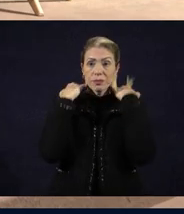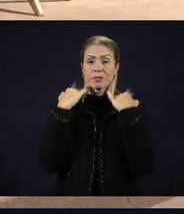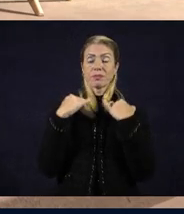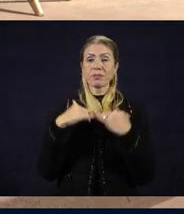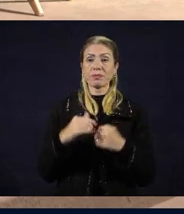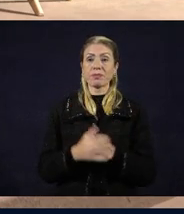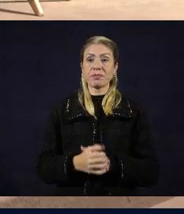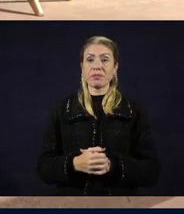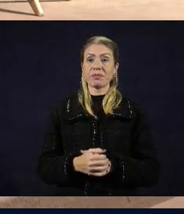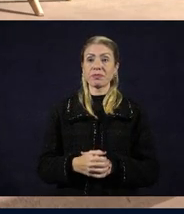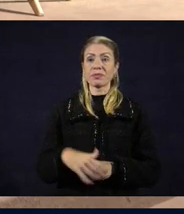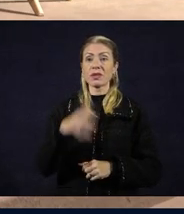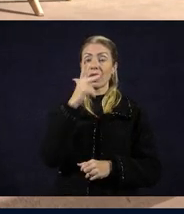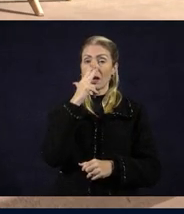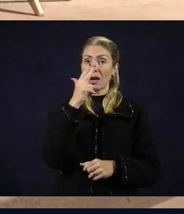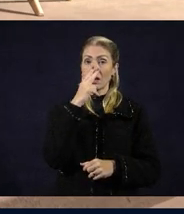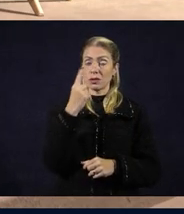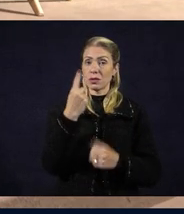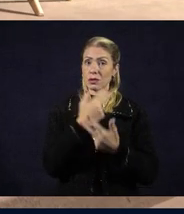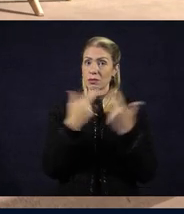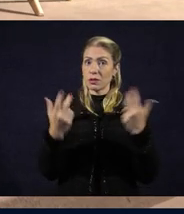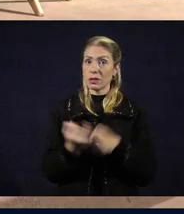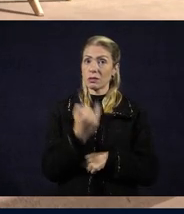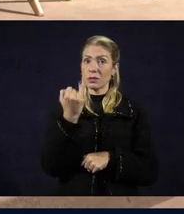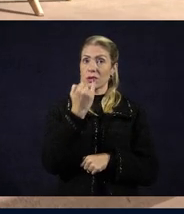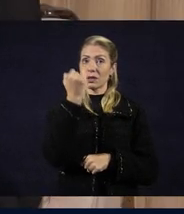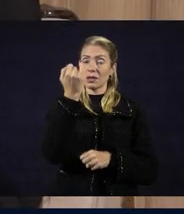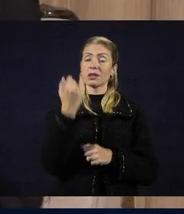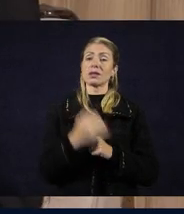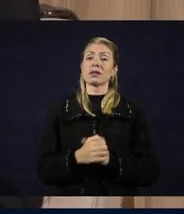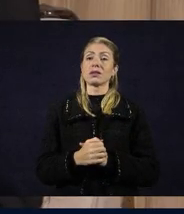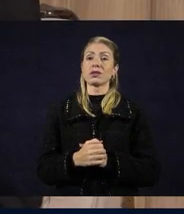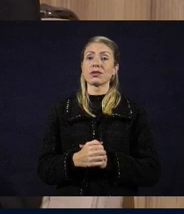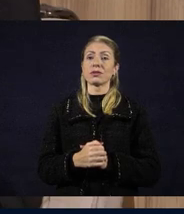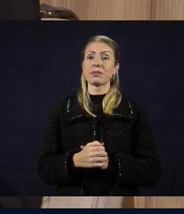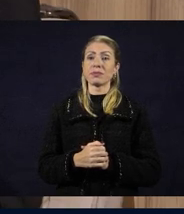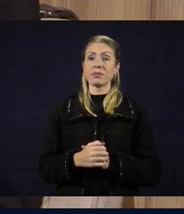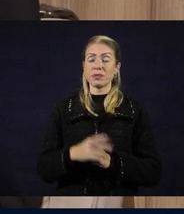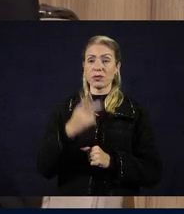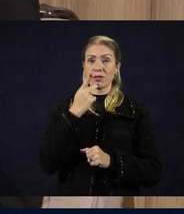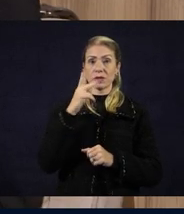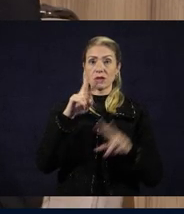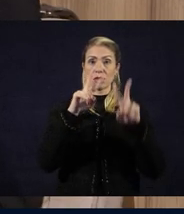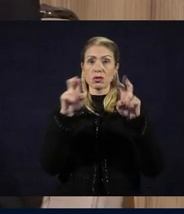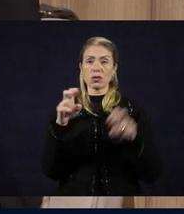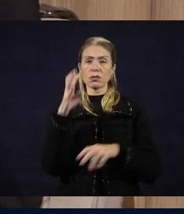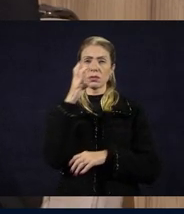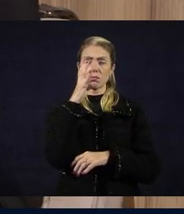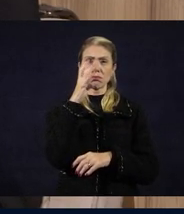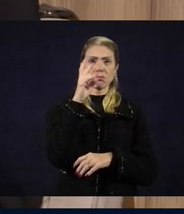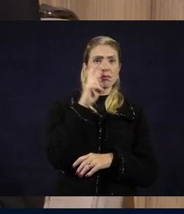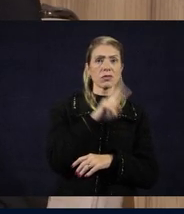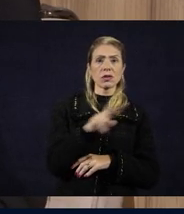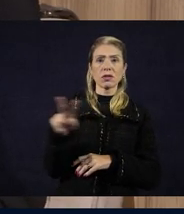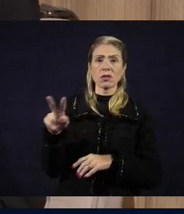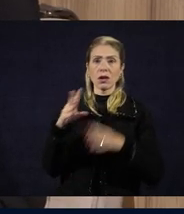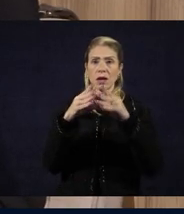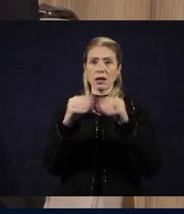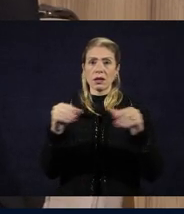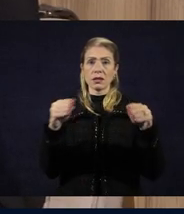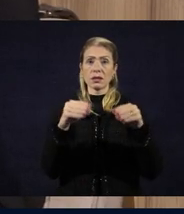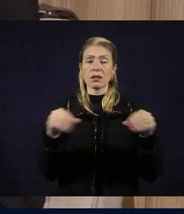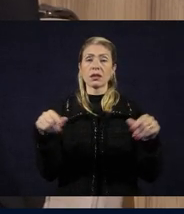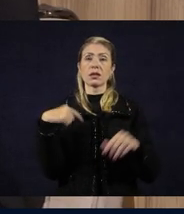acho que um grande ponto voltando um pouco da apreciação das terras eu acho que a gente tem que antes